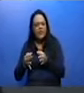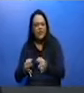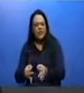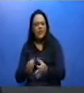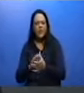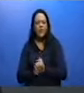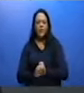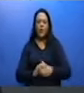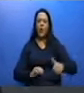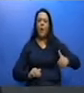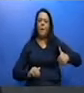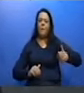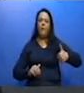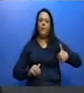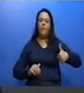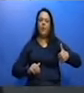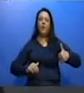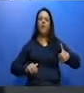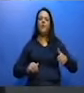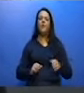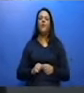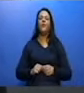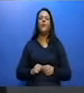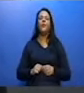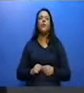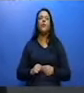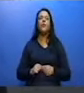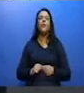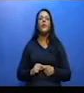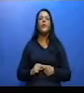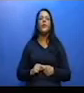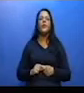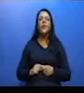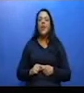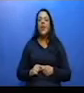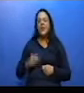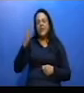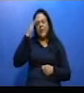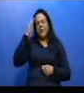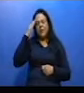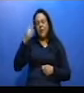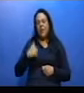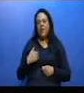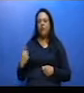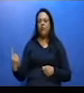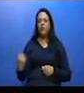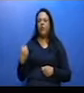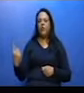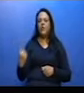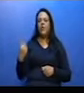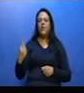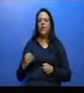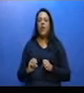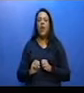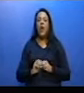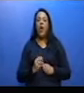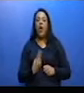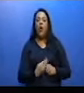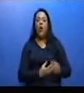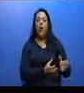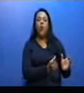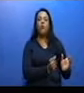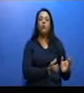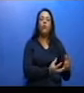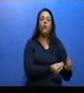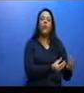Primeira etapa de uma pesquisa é definir se vou fazer individual ou em grupo. Se